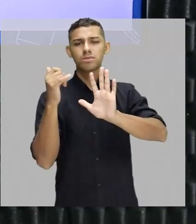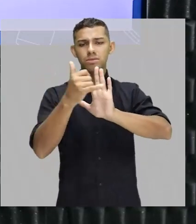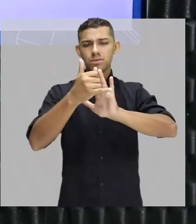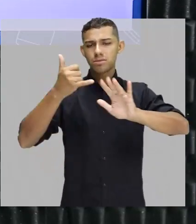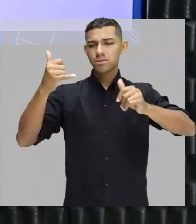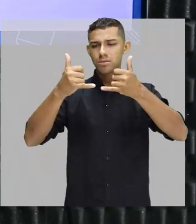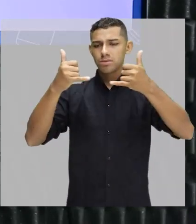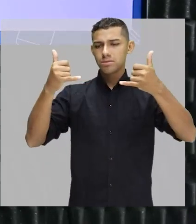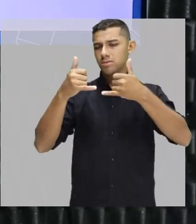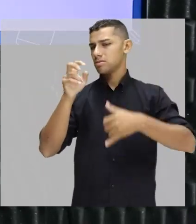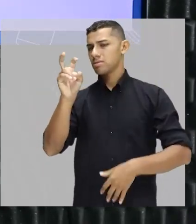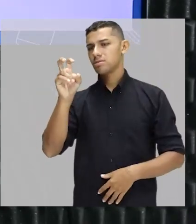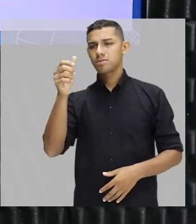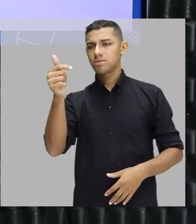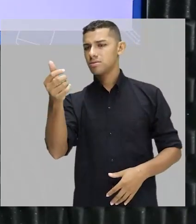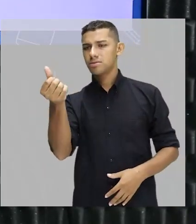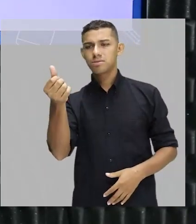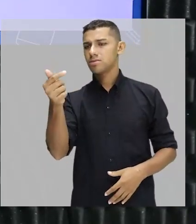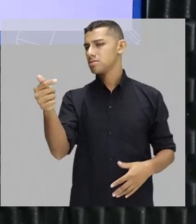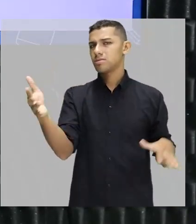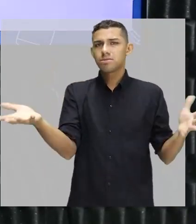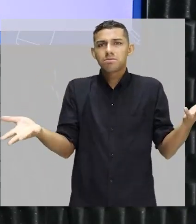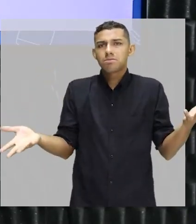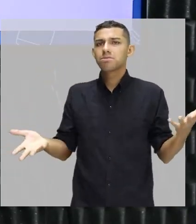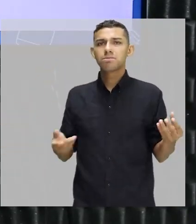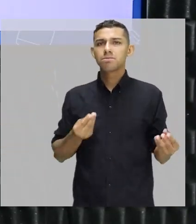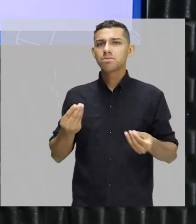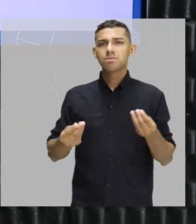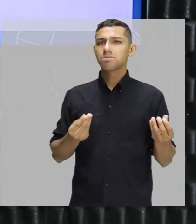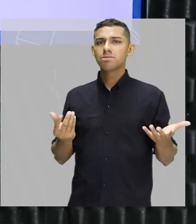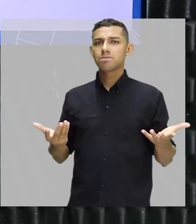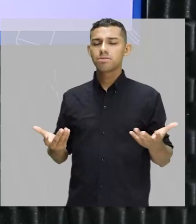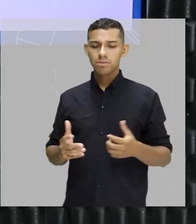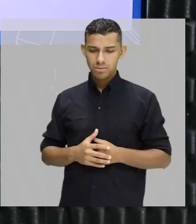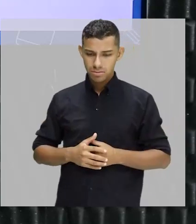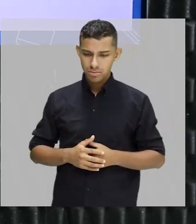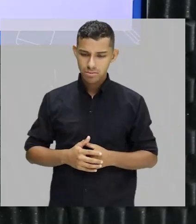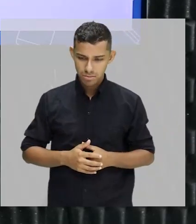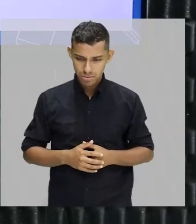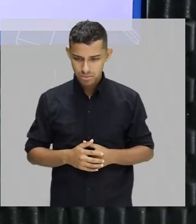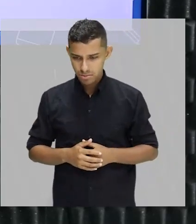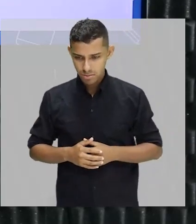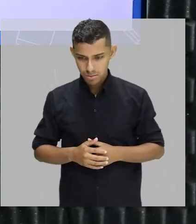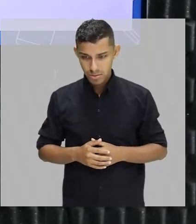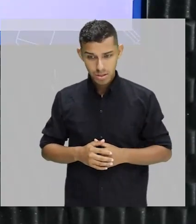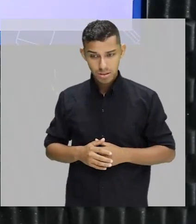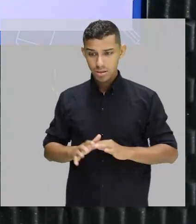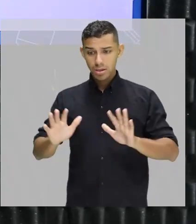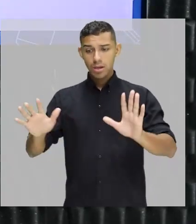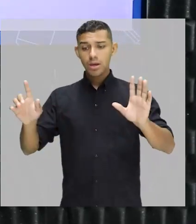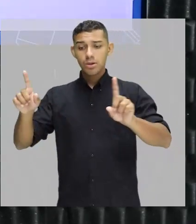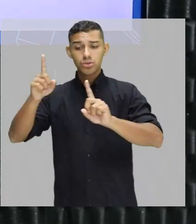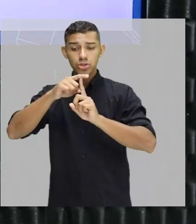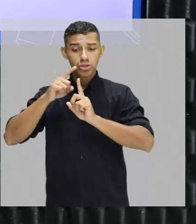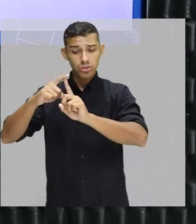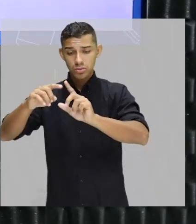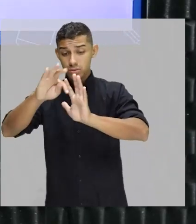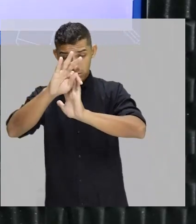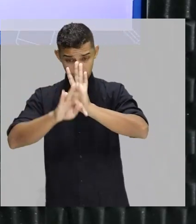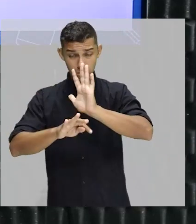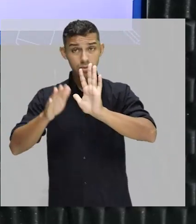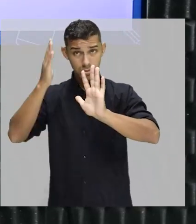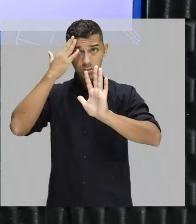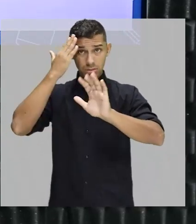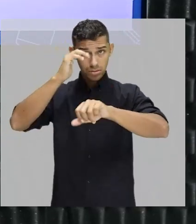né, incompleto. Não atendimento ao tipo textual. Como assim? Nós vimos quais são os